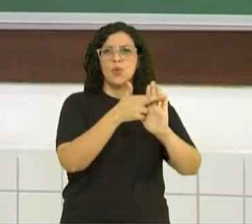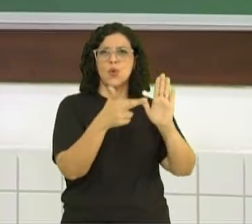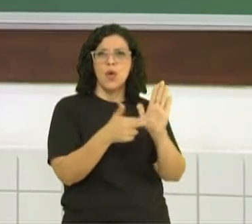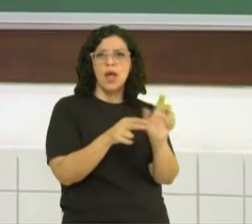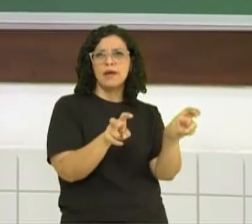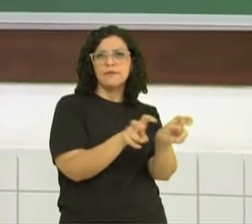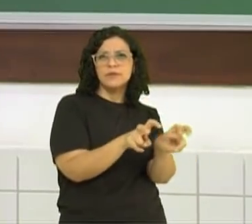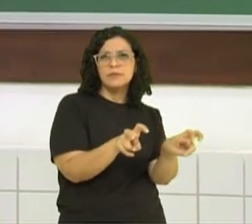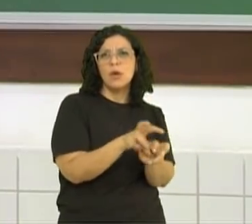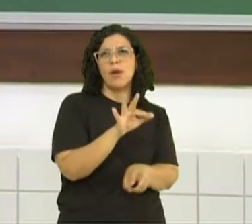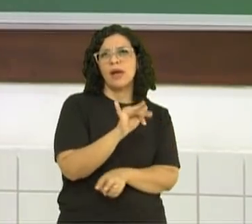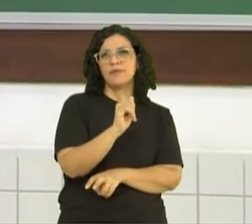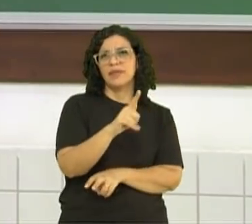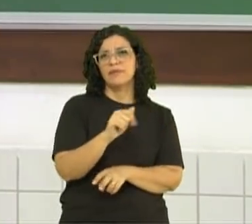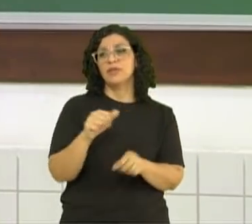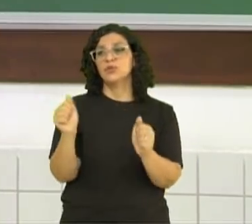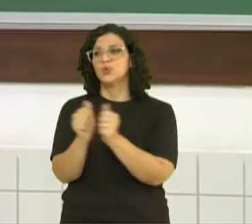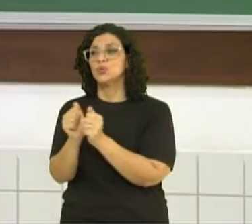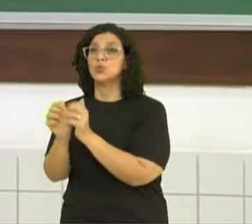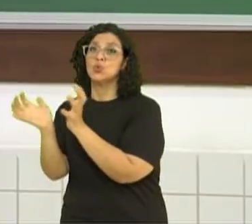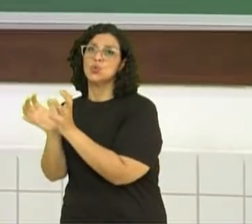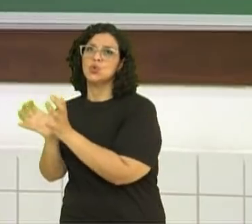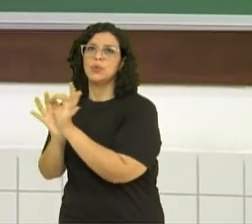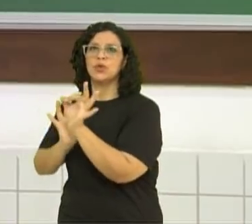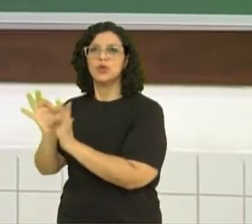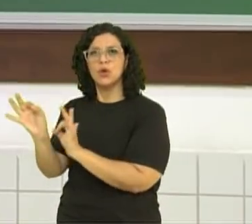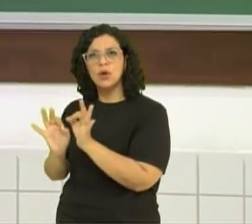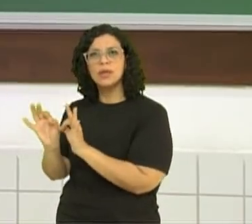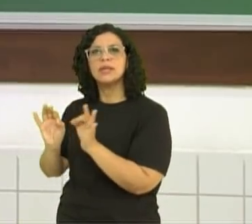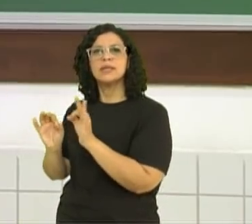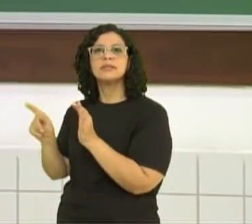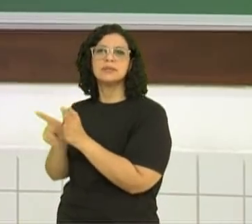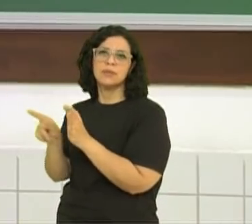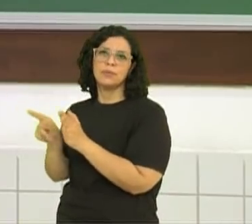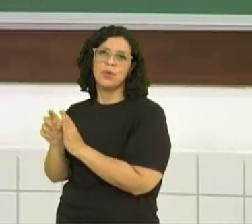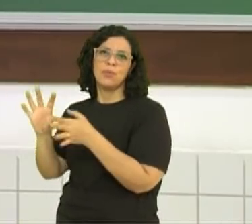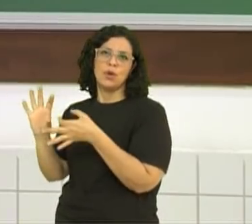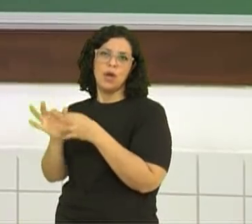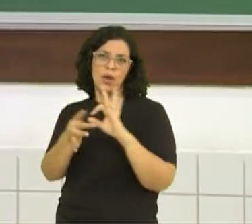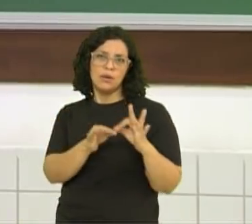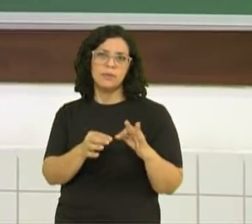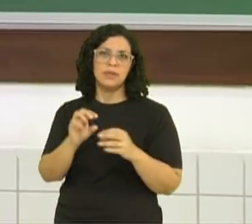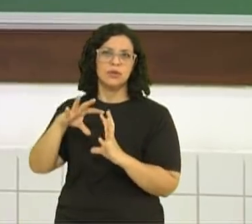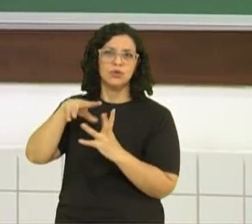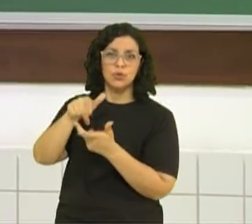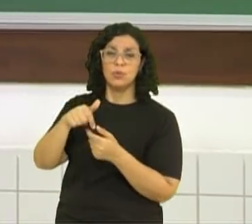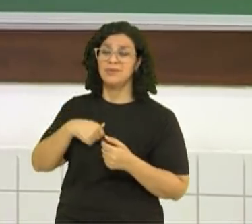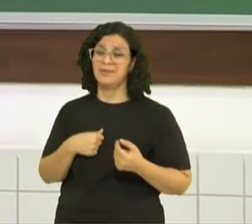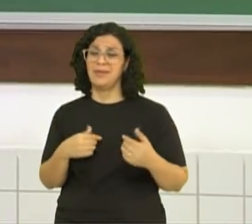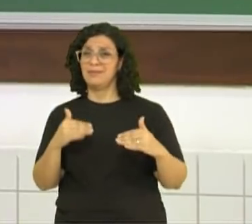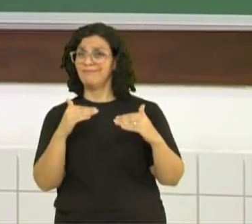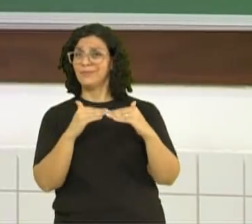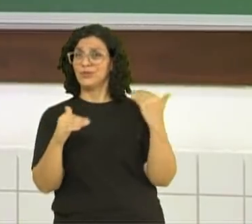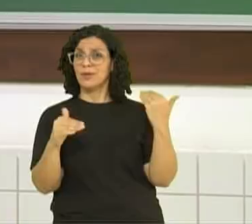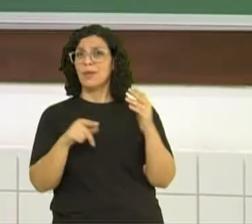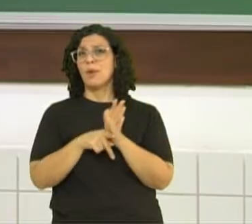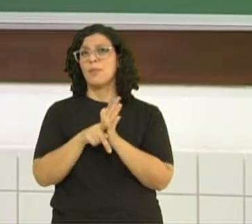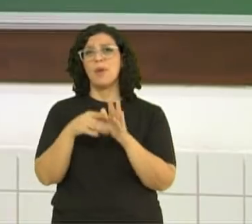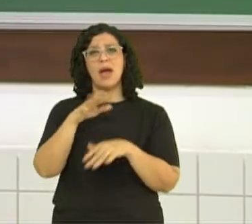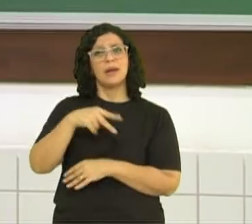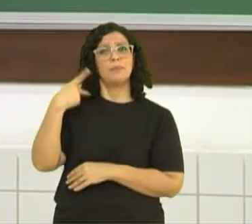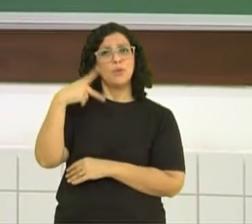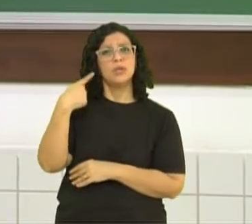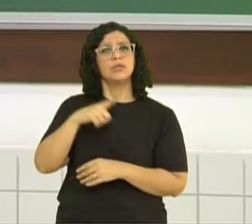o futsal, no caso a FIFA, né, e o COI, né, que é o Comitê Olímpico Internacional. Né? Então são brigas políticas ali